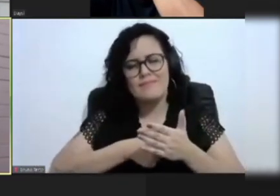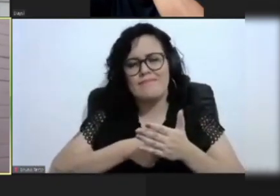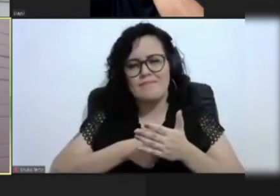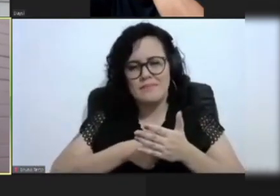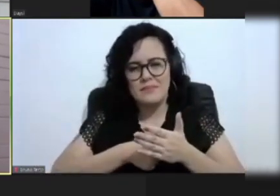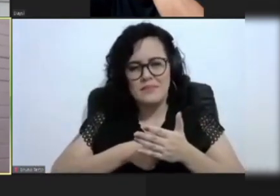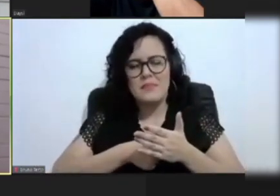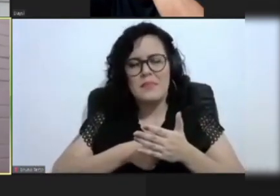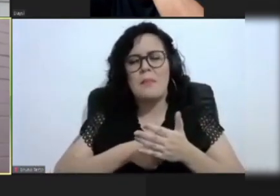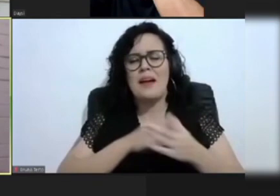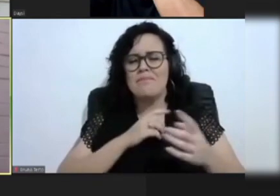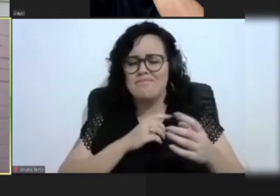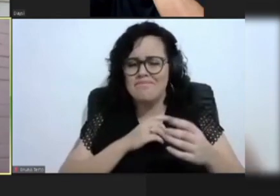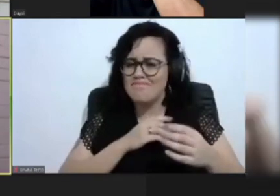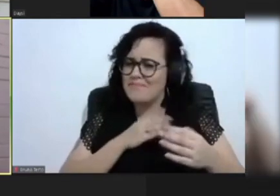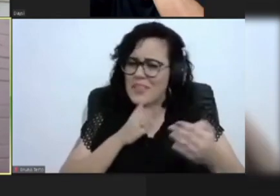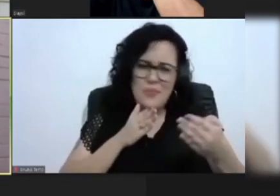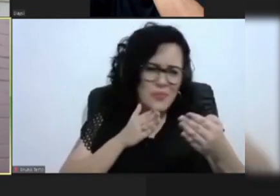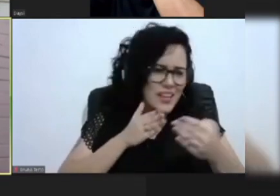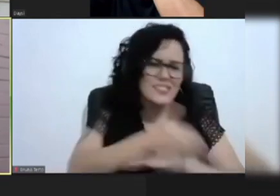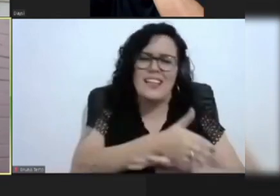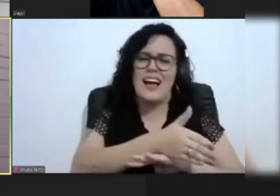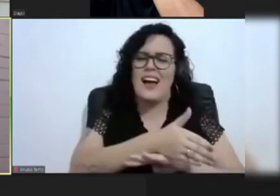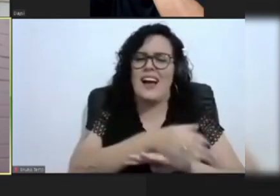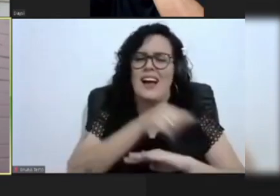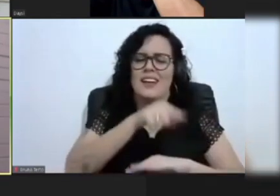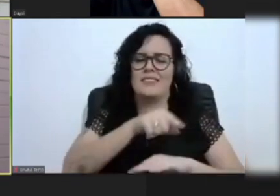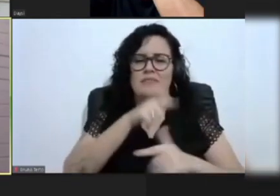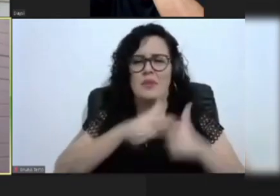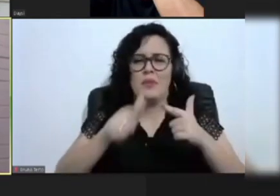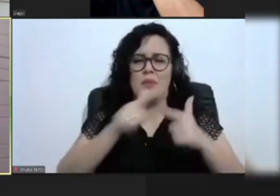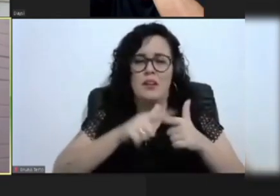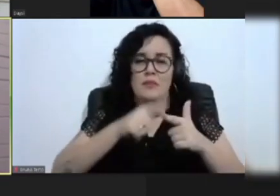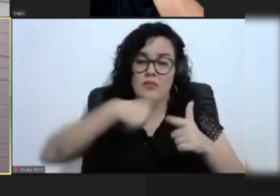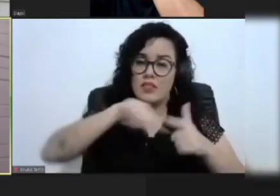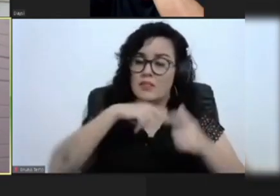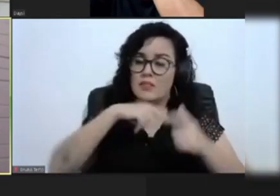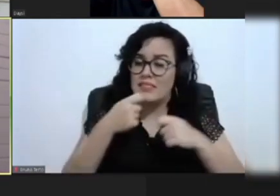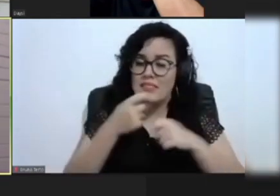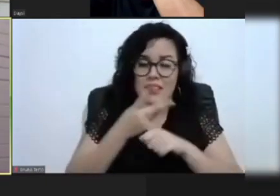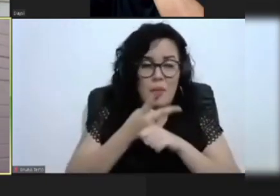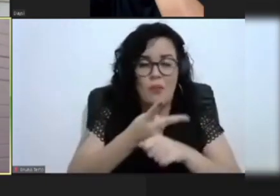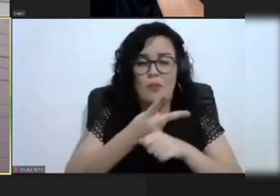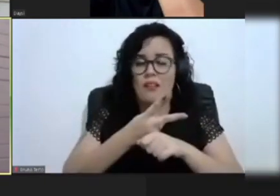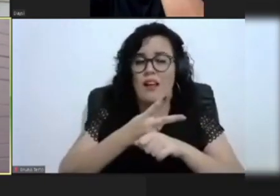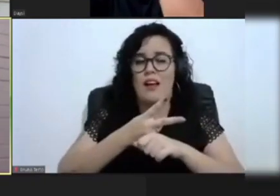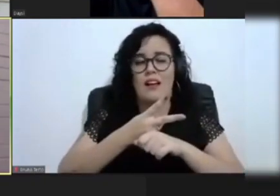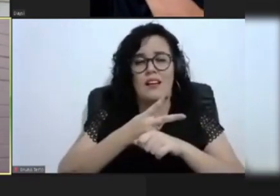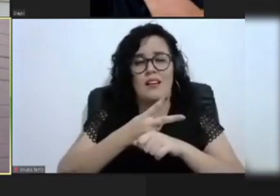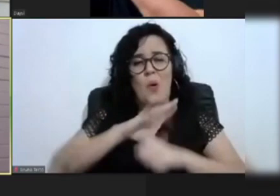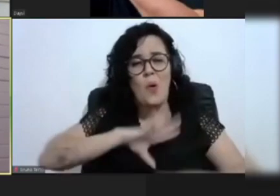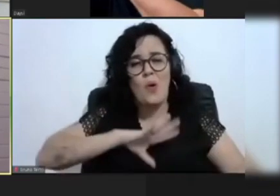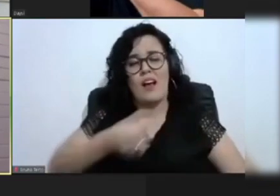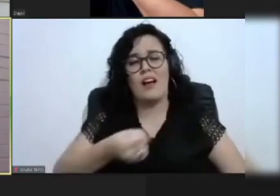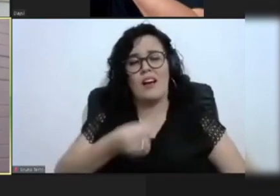enfrentar e resistir essa situação, a gente precisa buscar em algum lugar, porque não está fácil, não, para